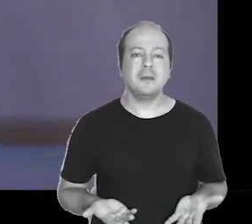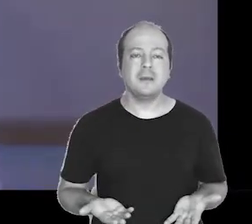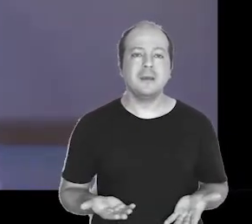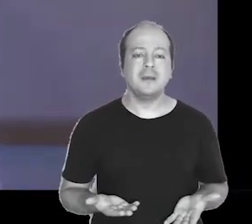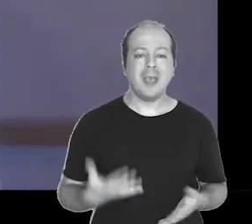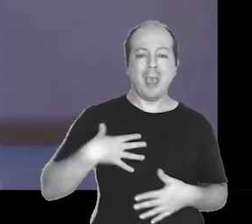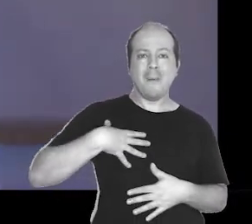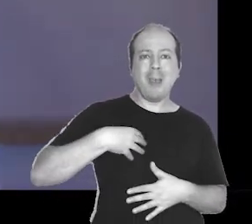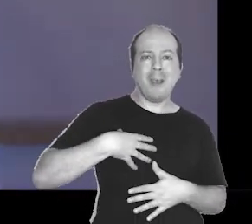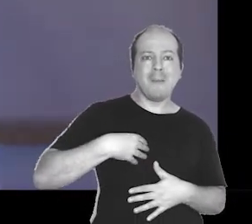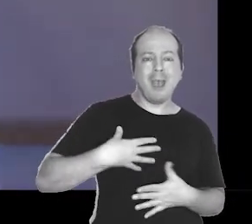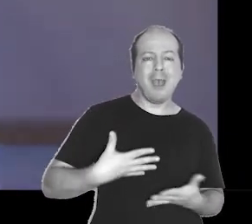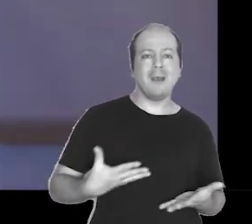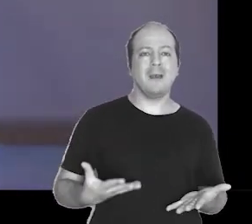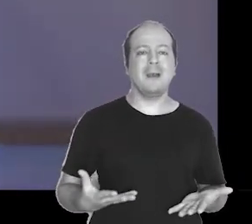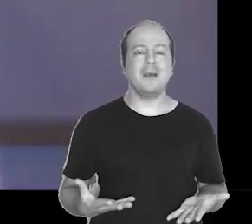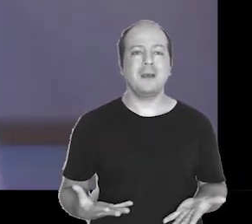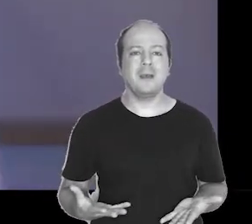Mamar.